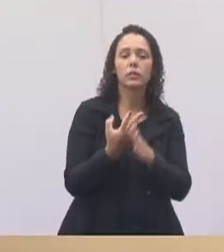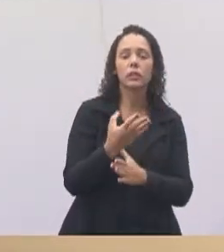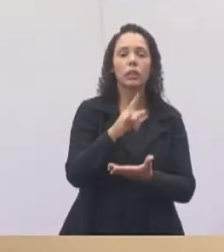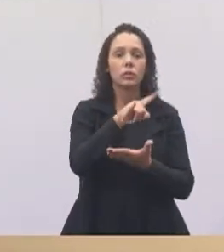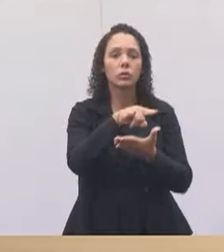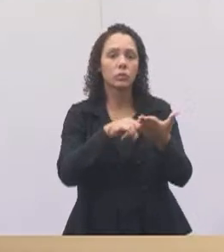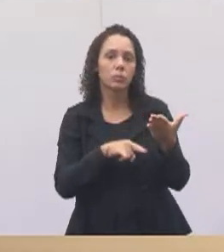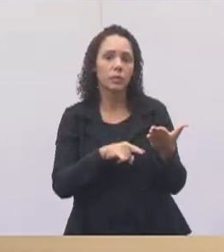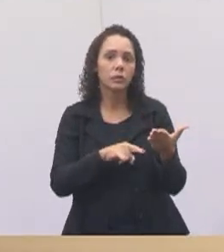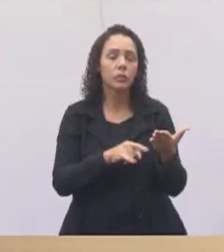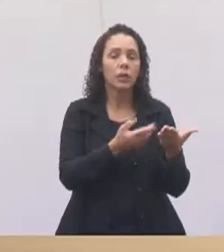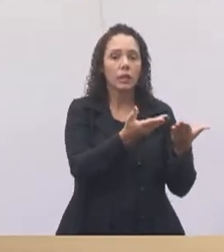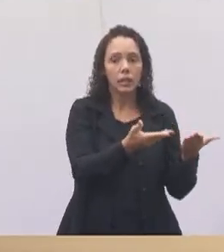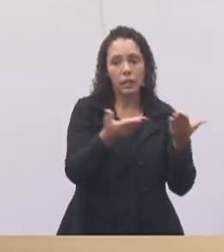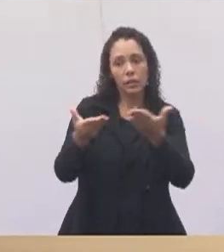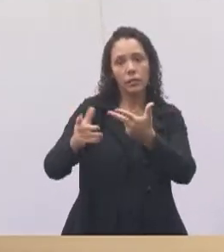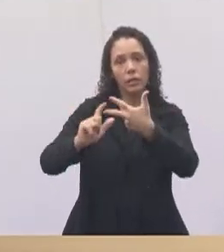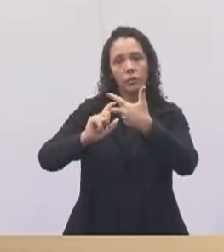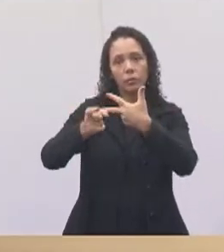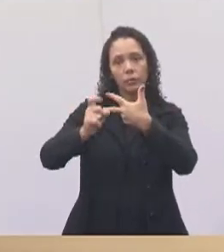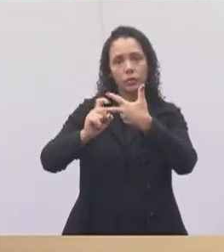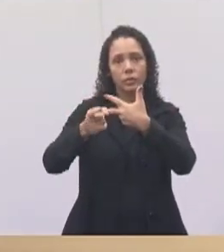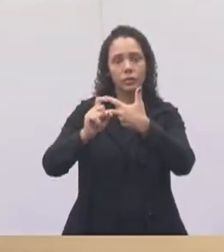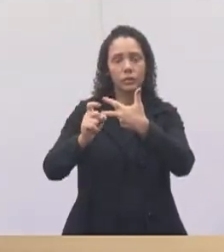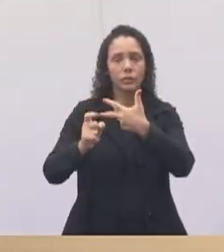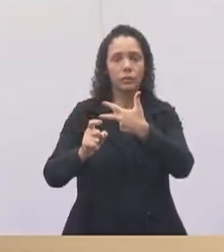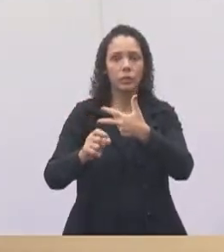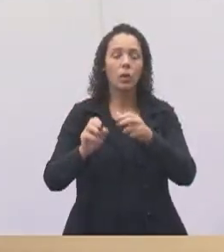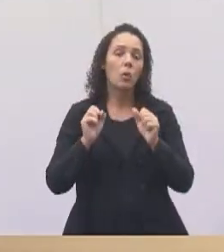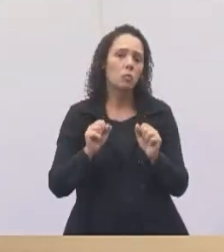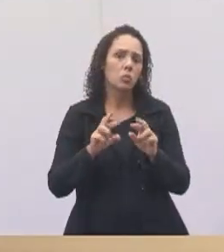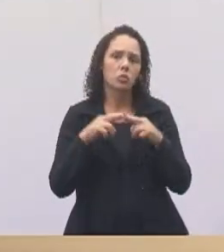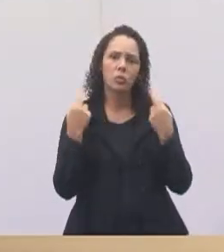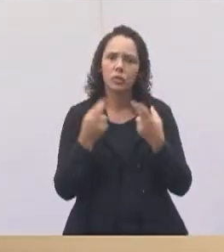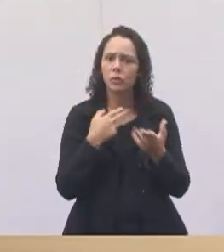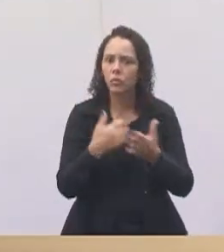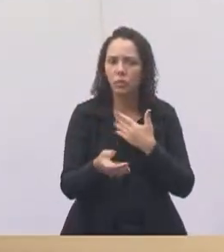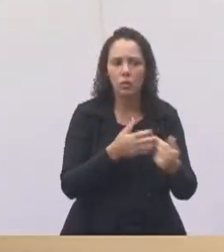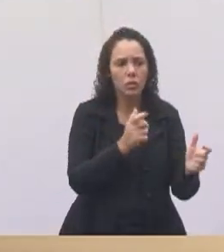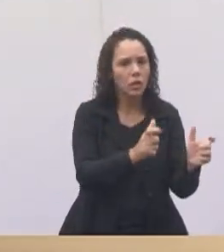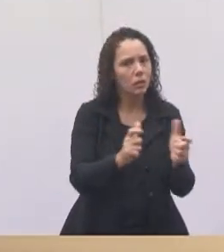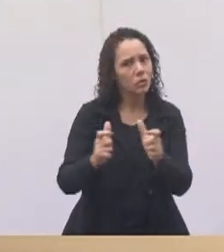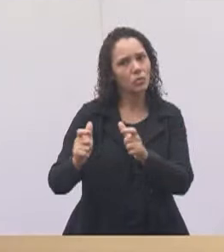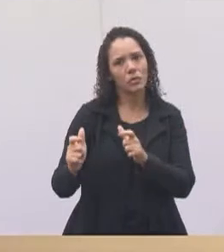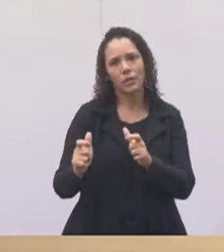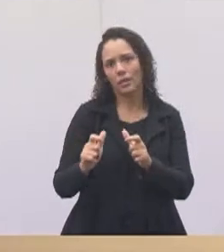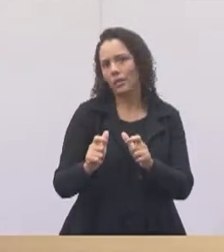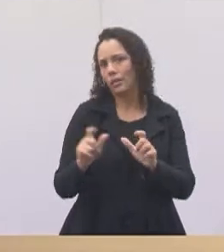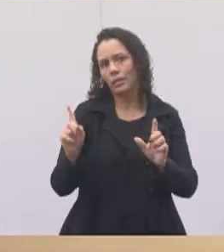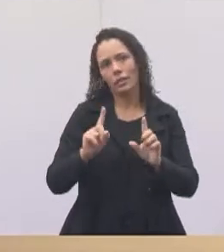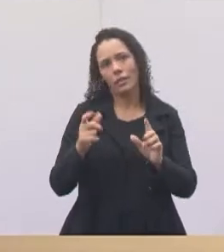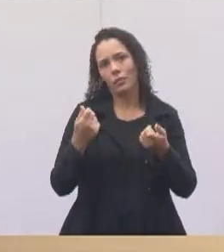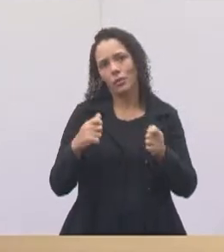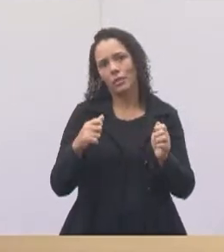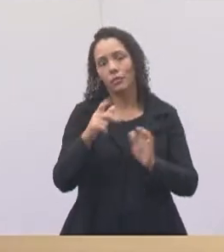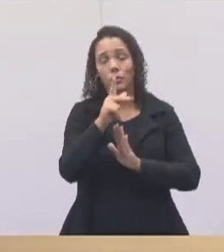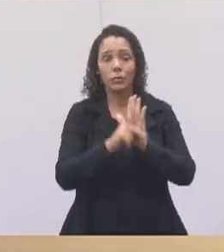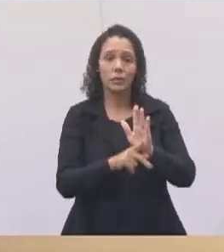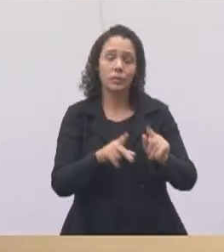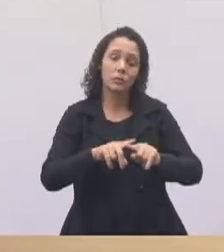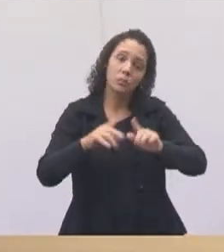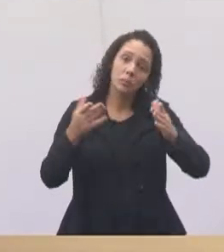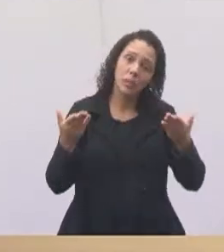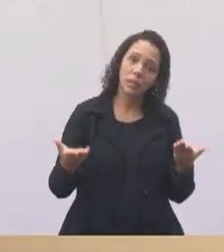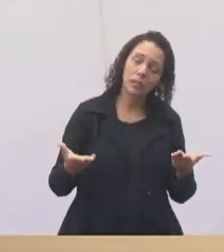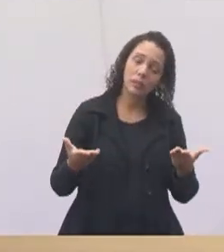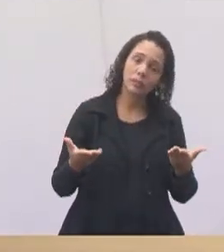documento e levar lá para o executivo. Isso aí podia fazer reunião em qualquer lugar dessa cidade e não precisava de projeto. Mas para não deixar